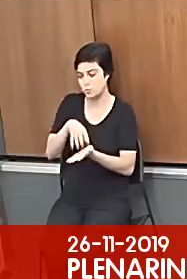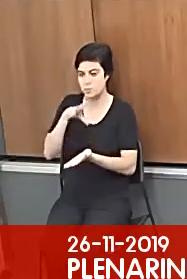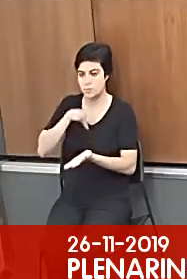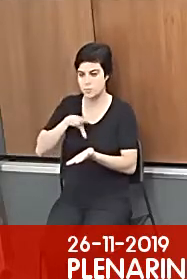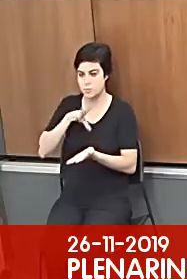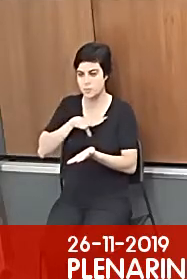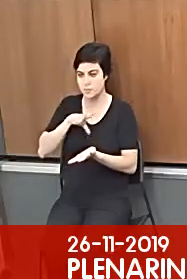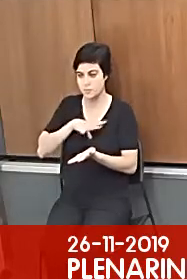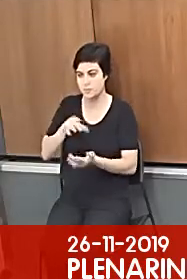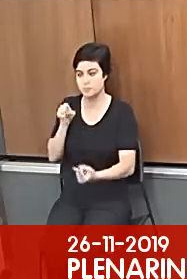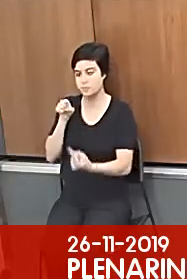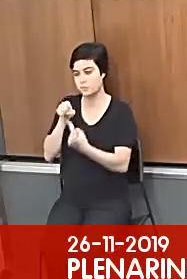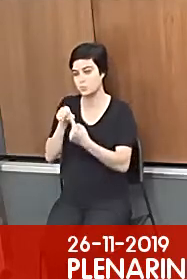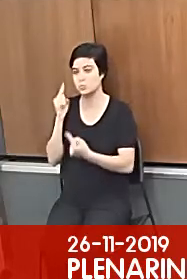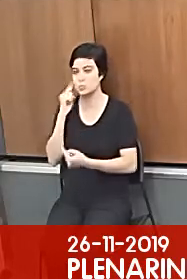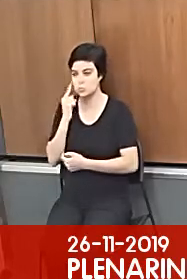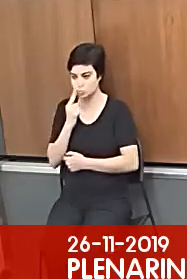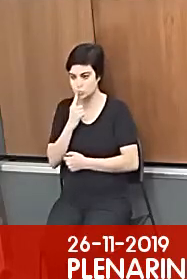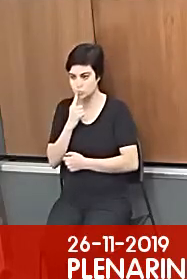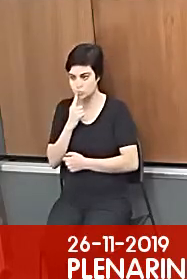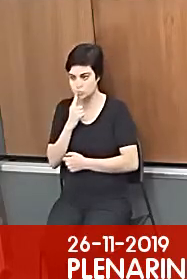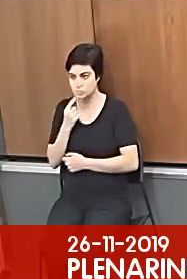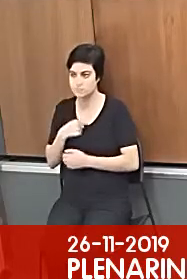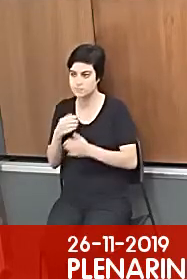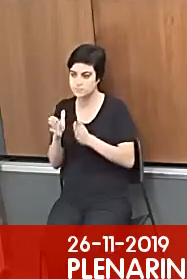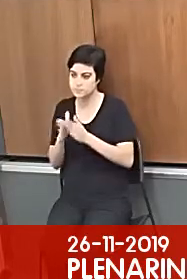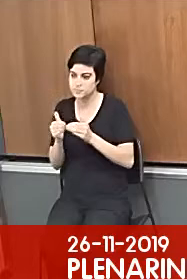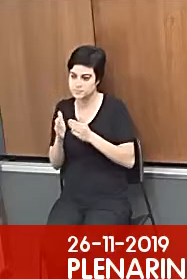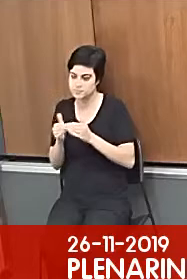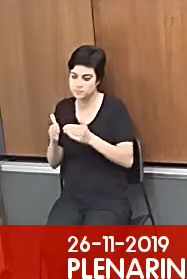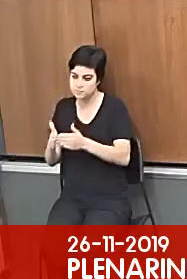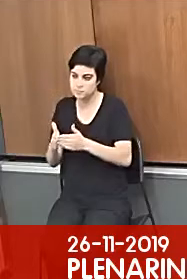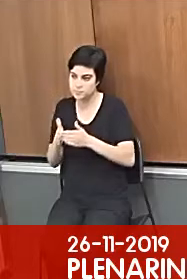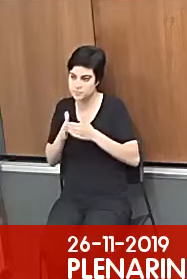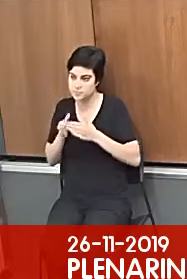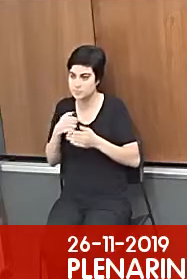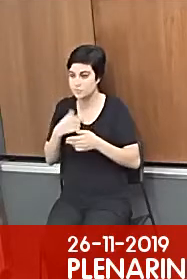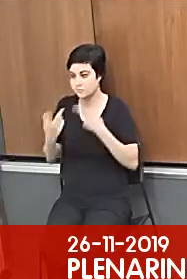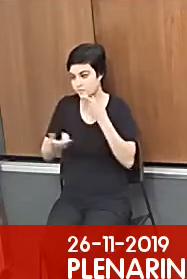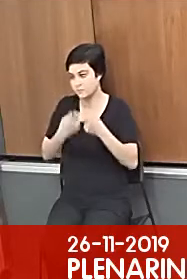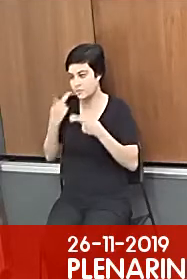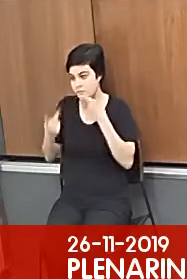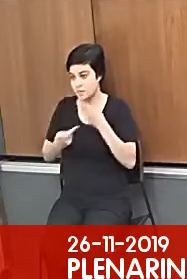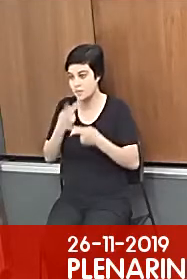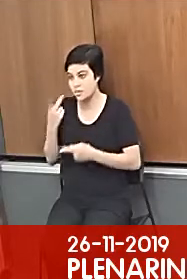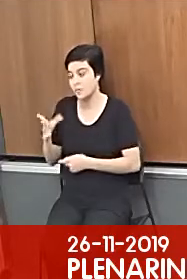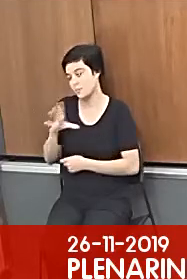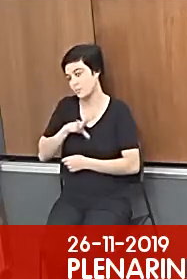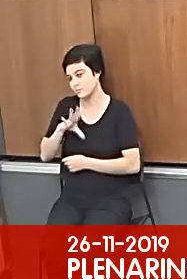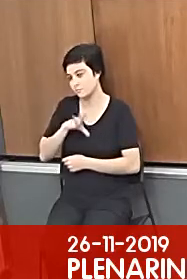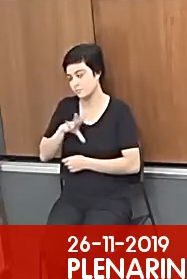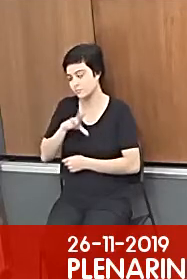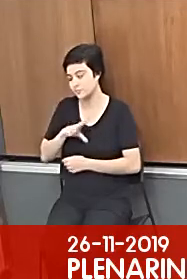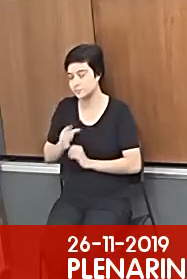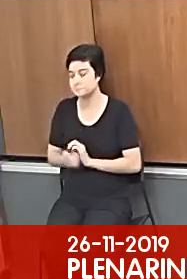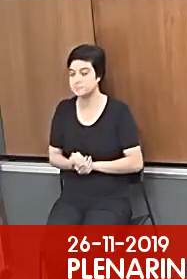Surdo. Eu quero pedir licença à comunidade surda, porque eu vou falar em português, eu fico mais à vontade.